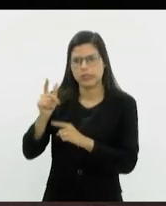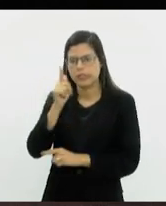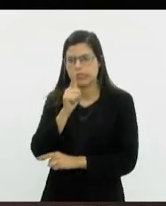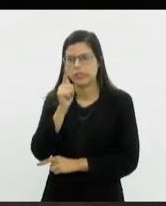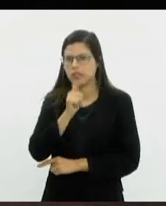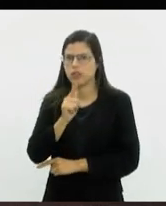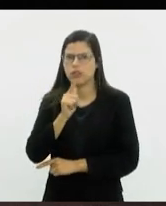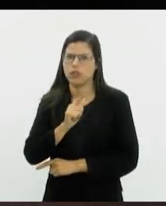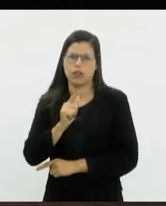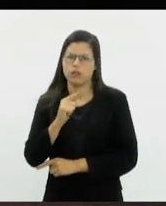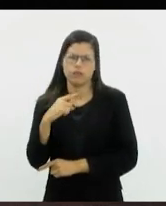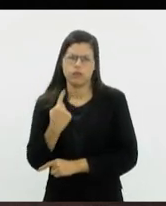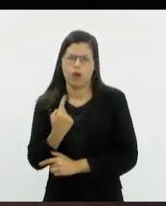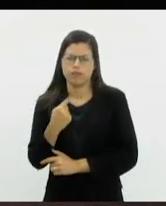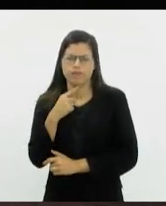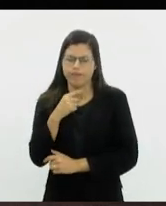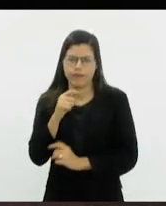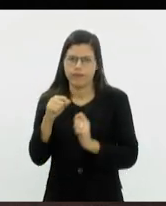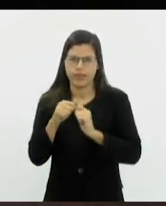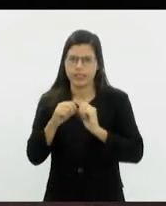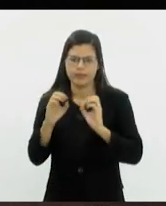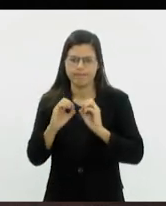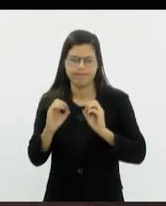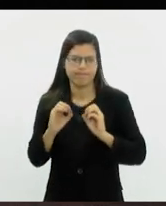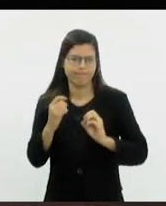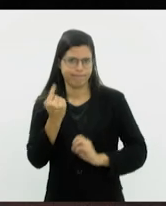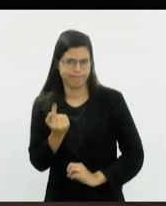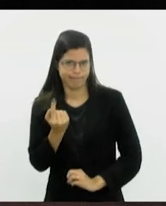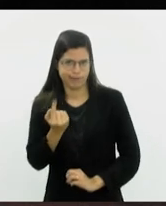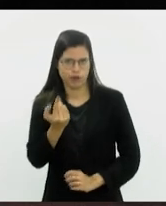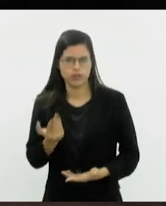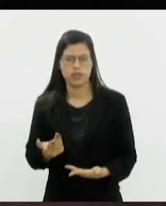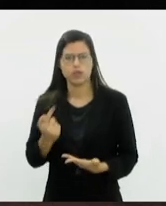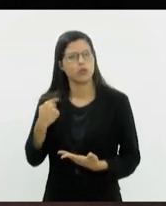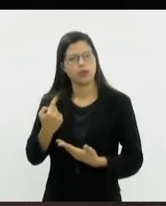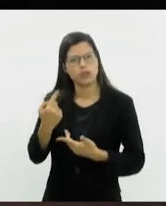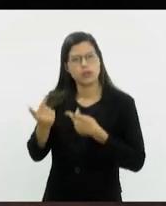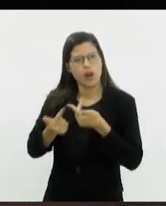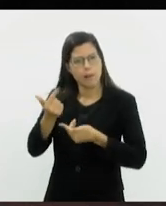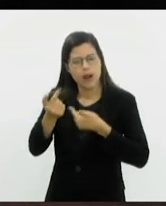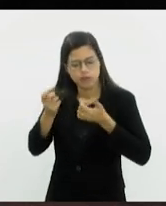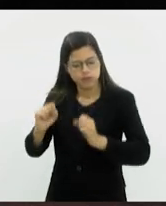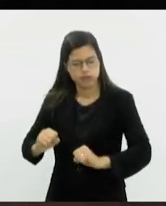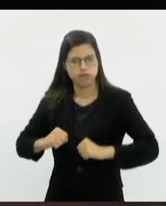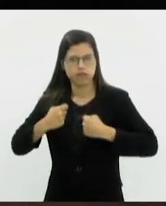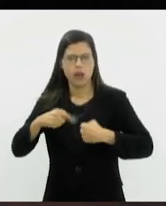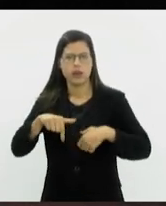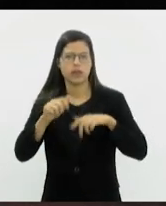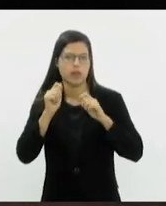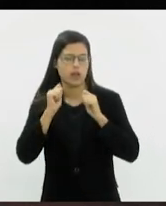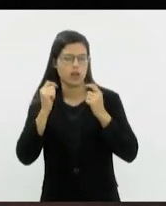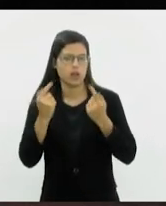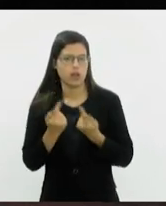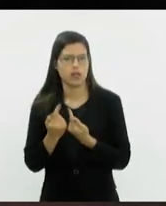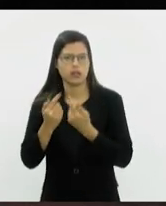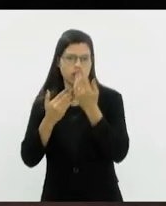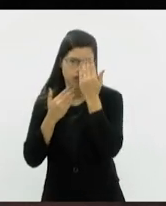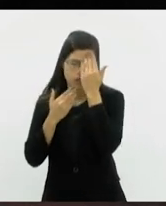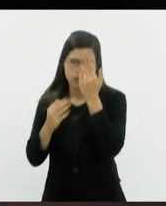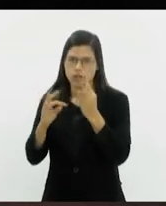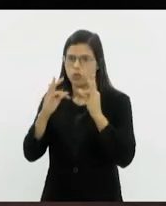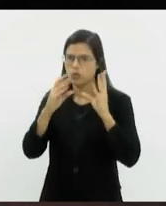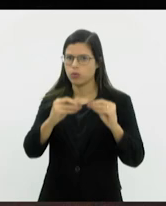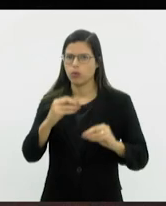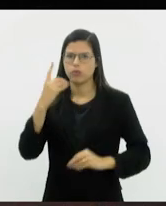nada sozinho, dizer que a gente tem trabalhado com afinco aqui na LERJ. Quero agradecer a todos os deputados,